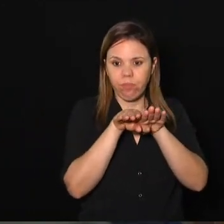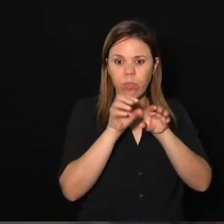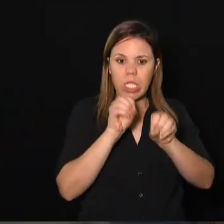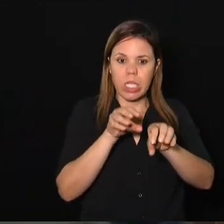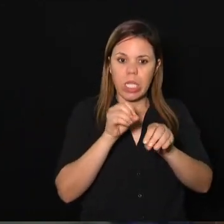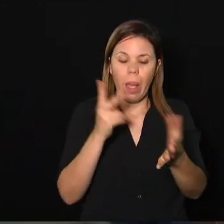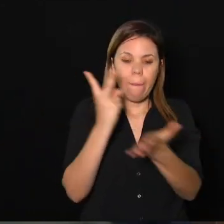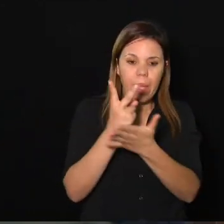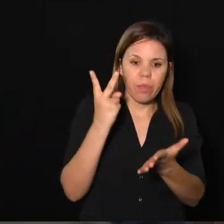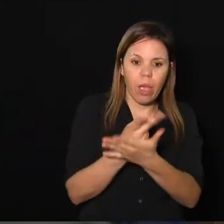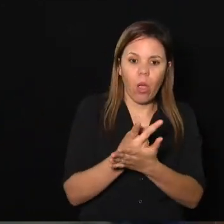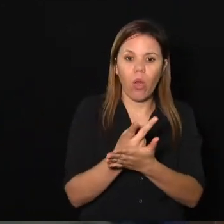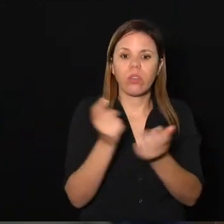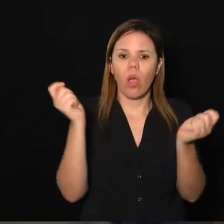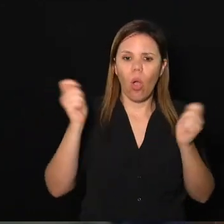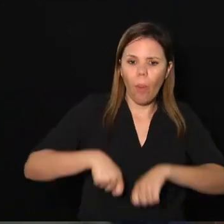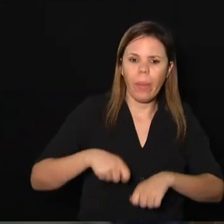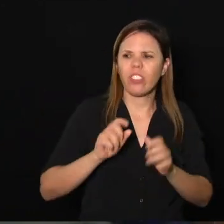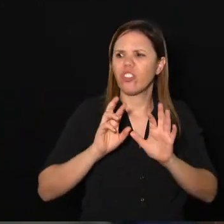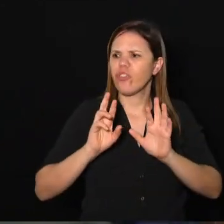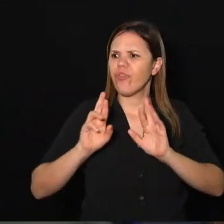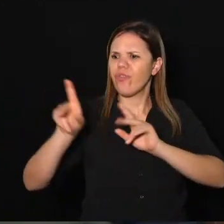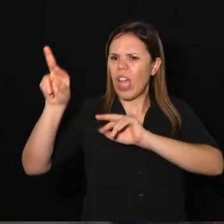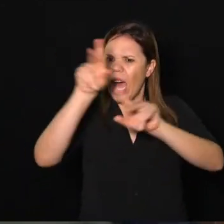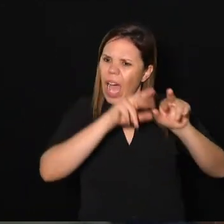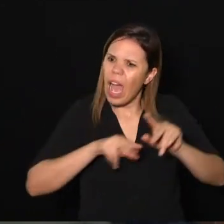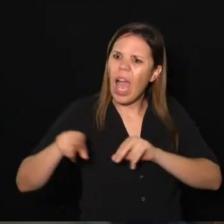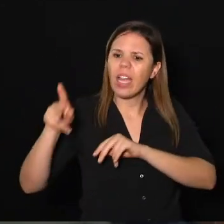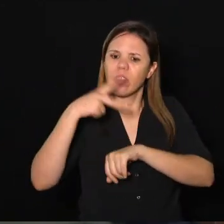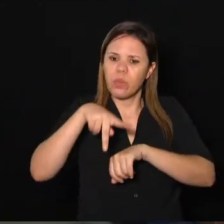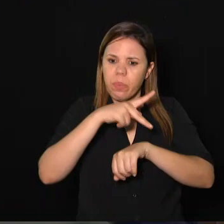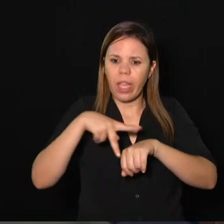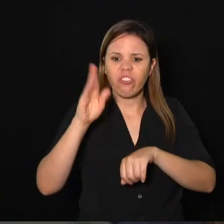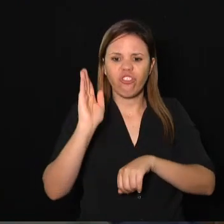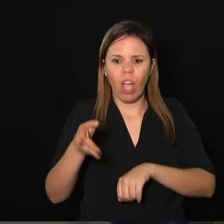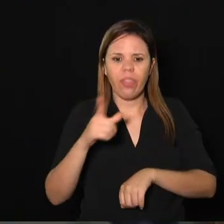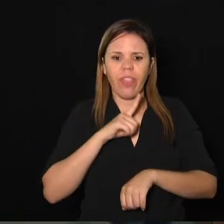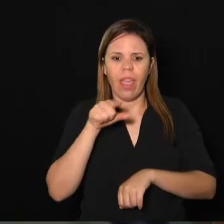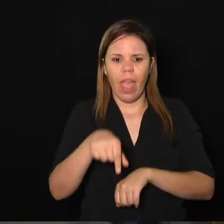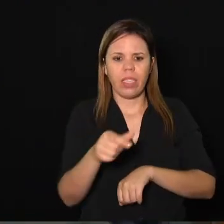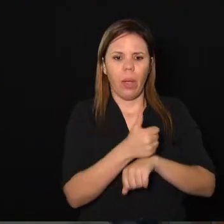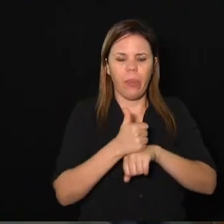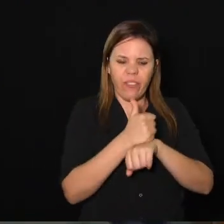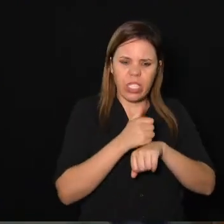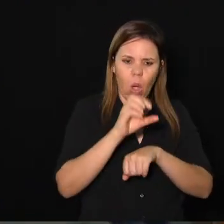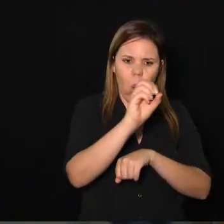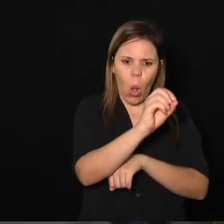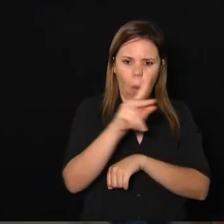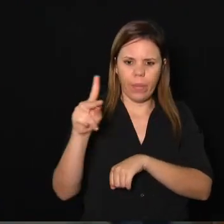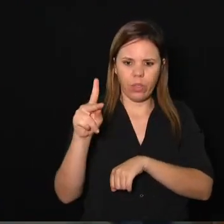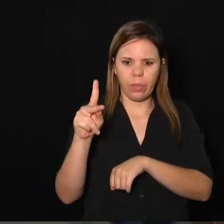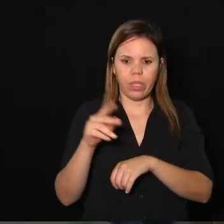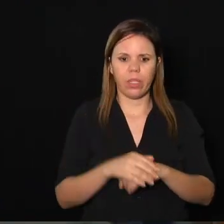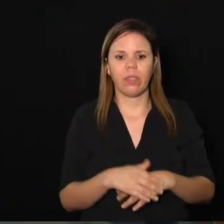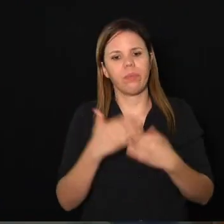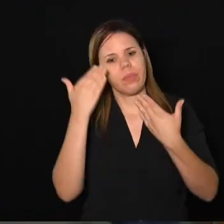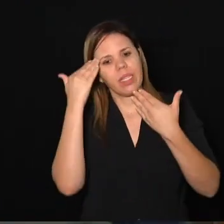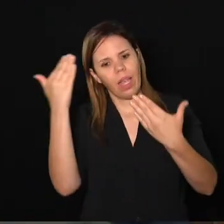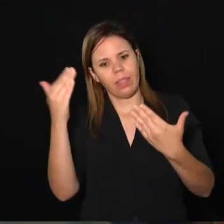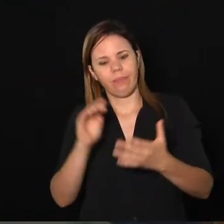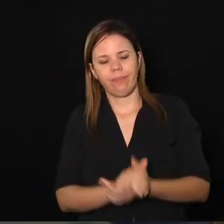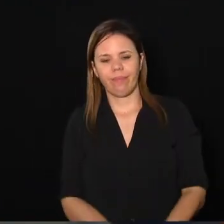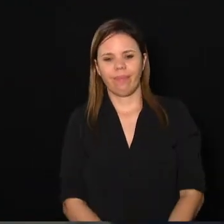Brasil é sim compatível com todos os países do mundo que já tem optometria então não tem nada de a toque de caixa muito obrigado